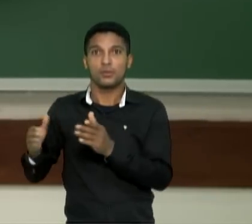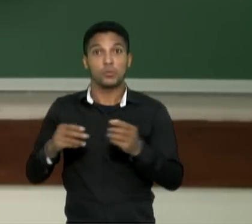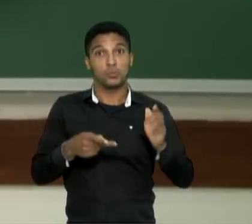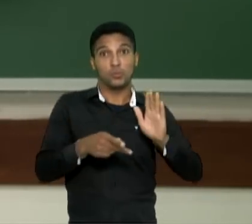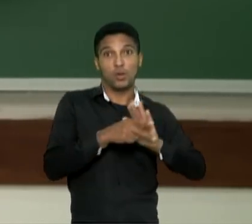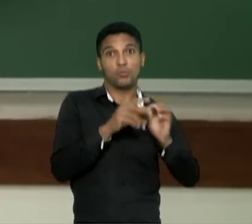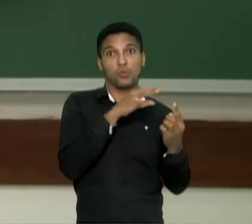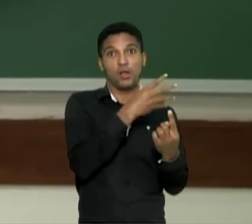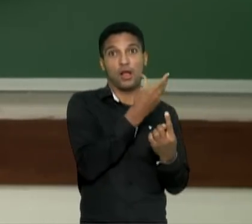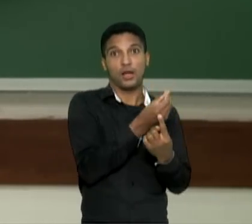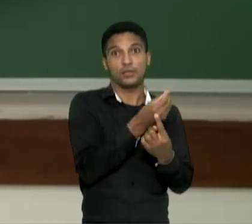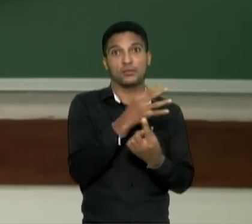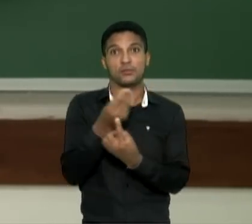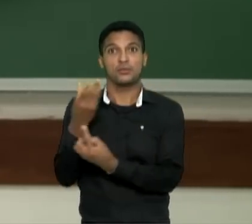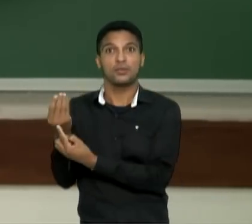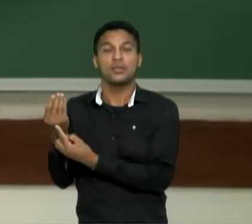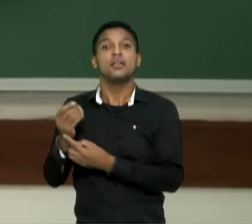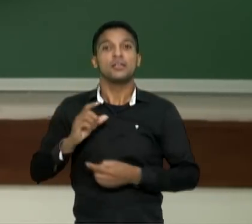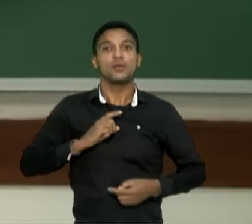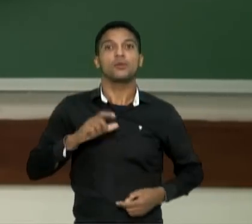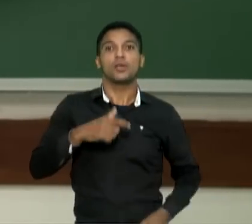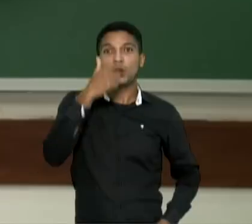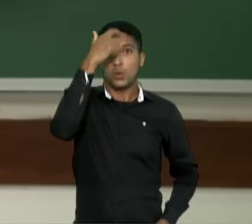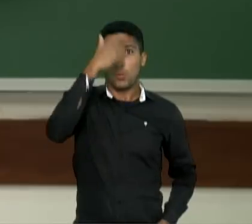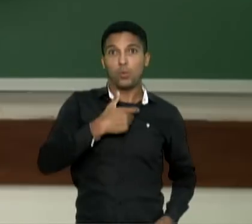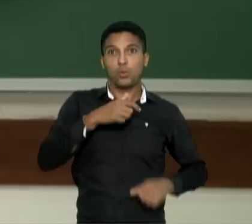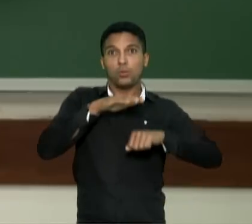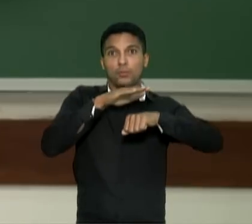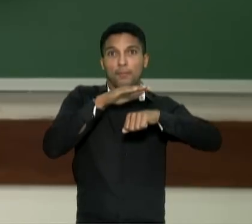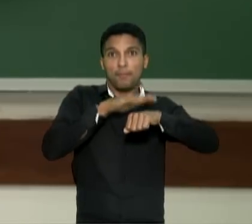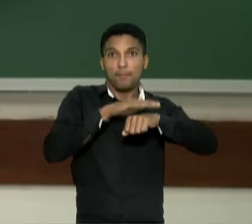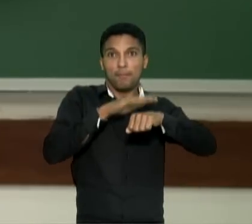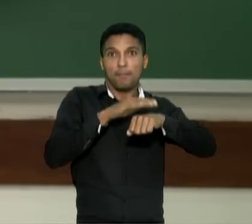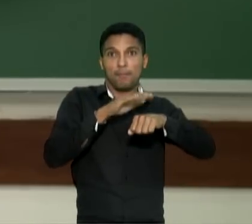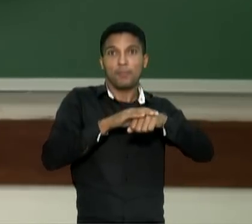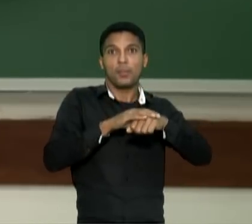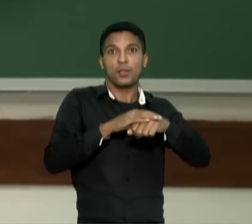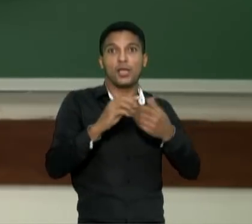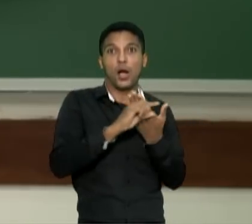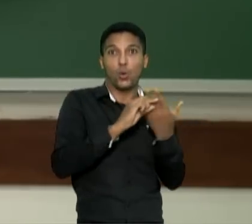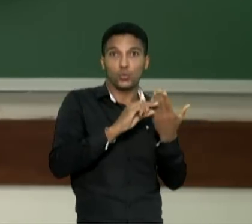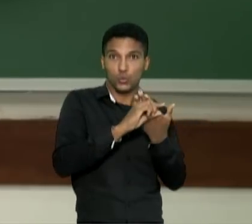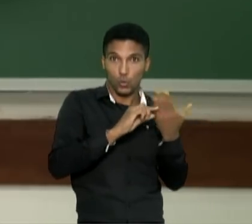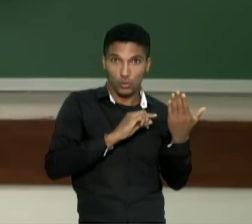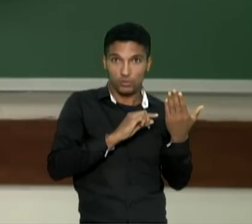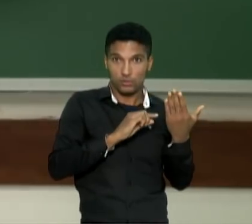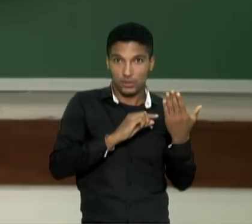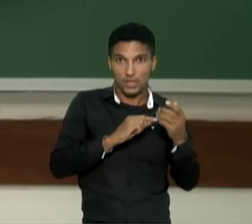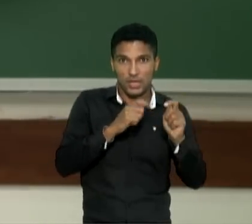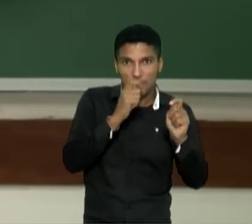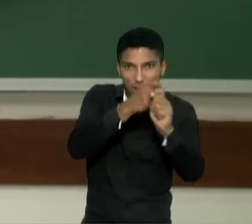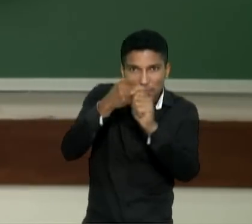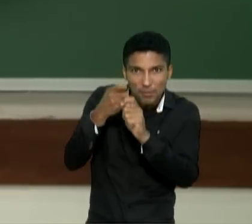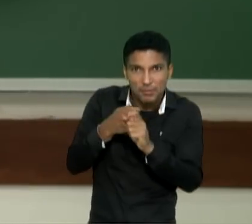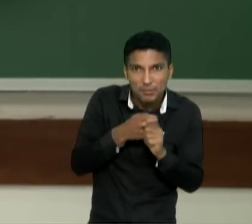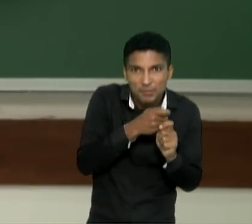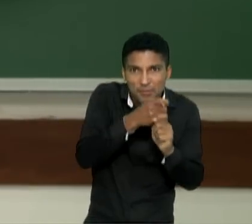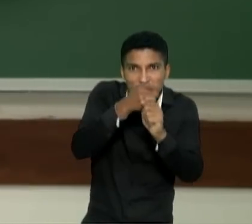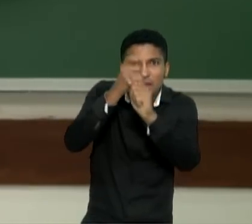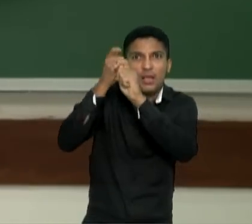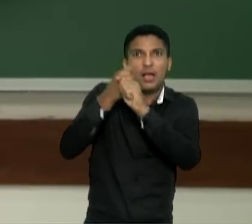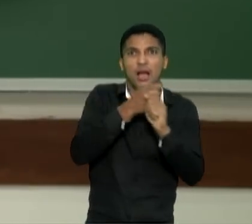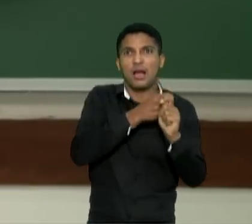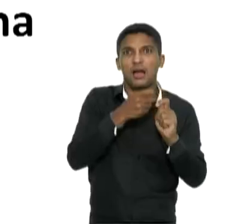arte. A gente falou sobre monumentos religiosos na aula passada, tem um pouco a ver essa aula